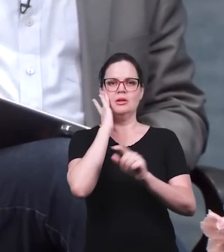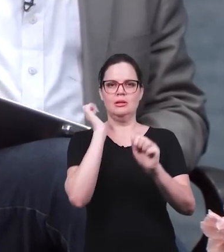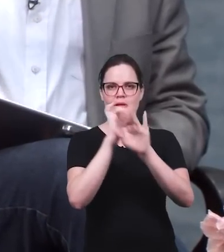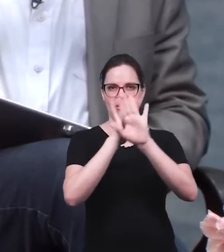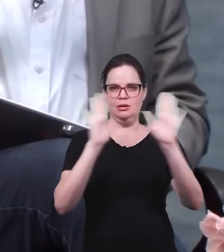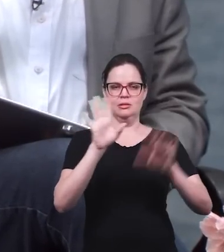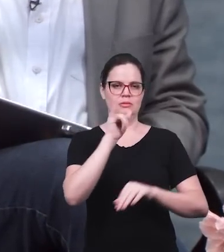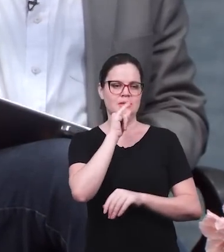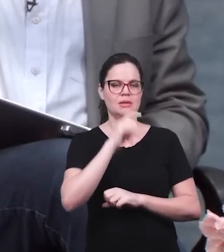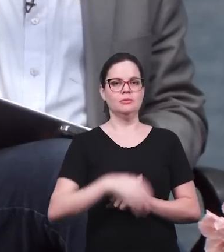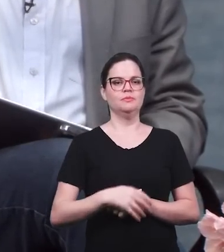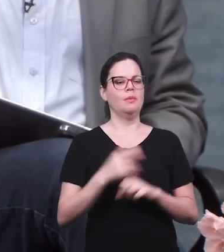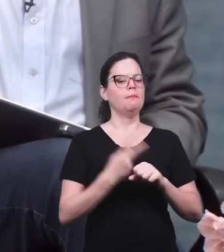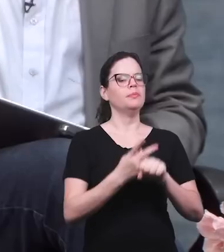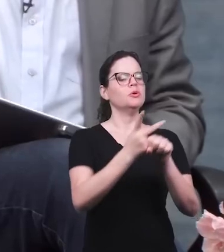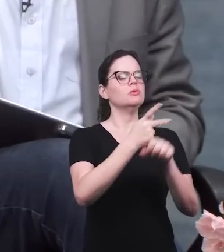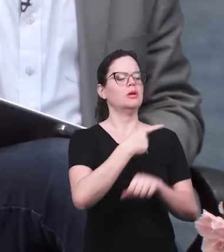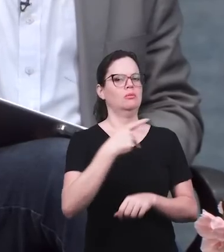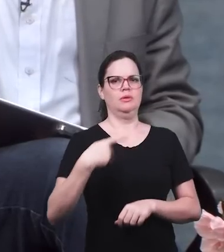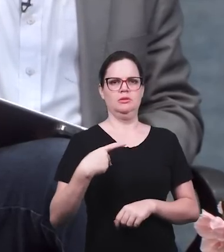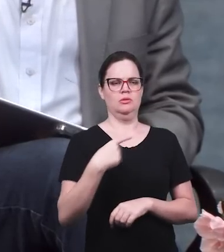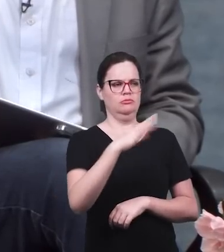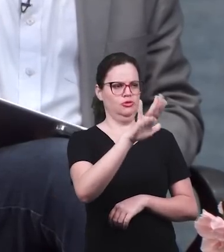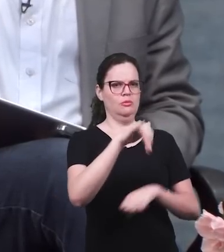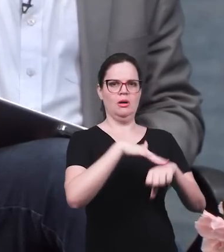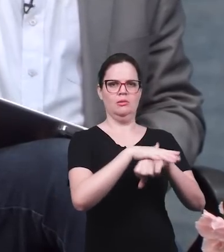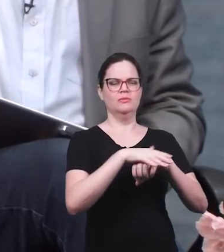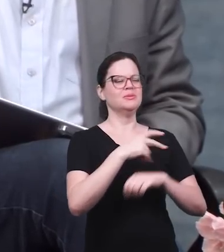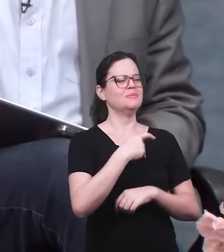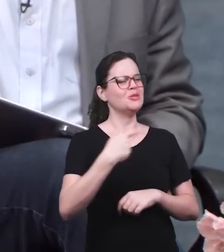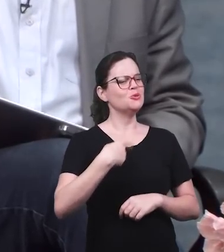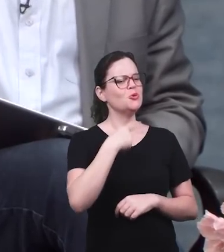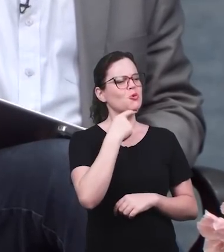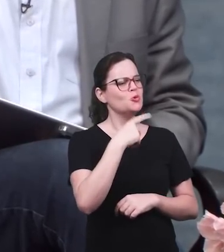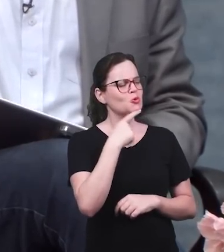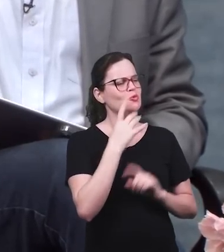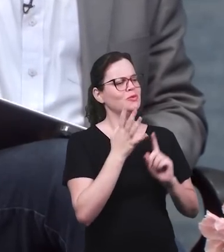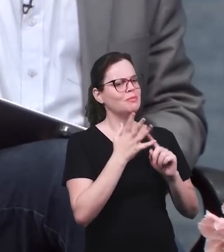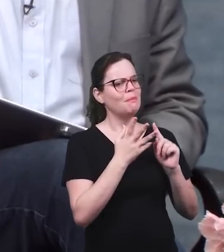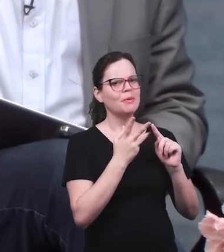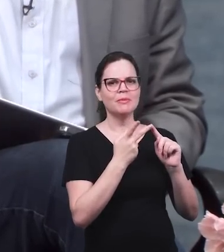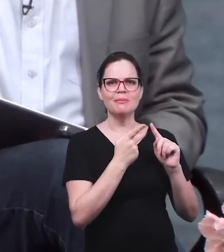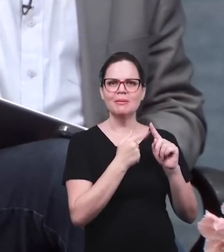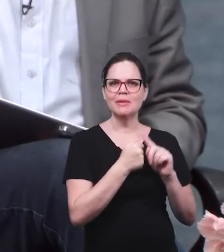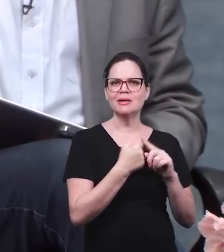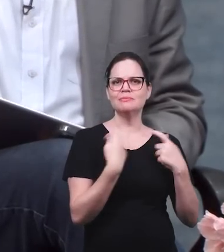exemplo, buscar o pastor, falar, pastor, eu estou com isso aqui e tal,